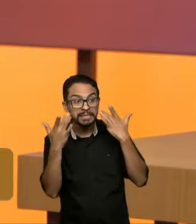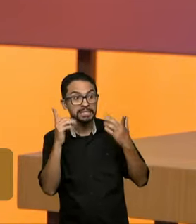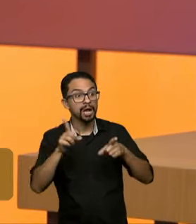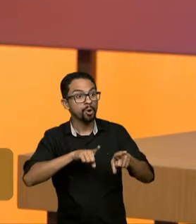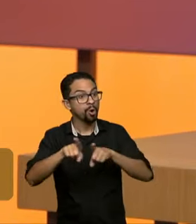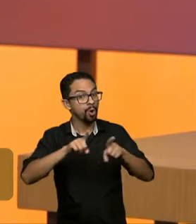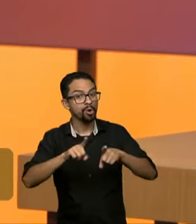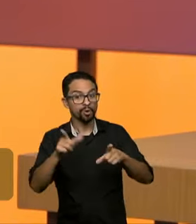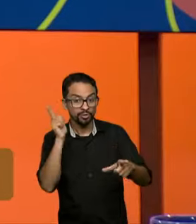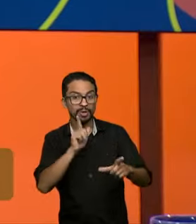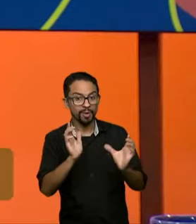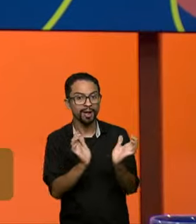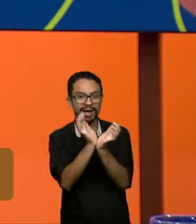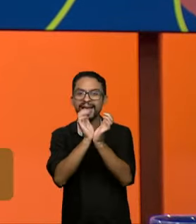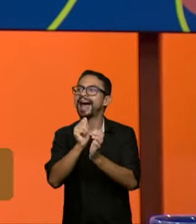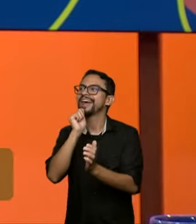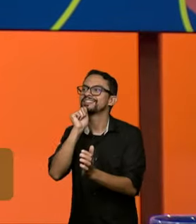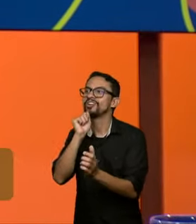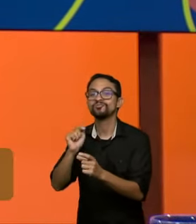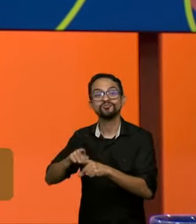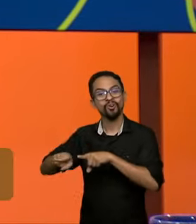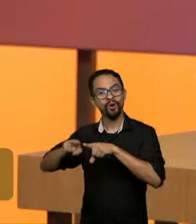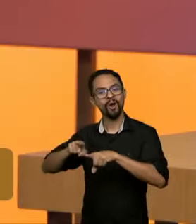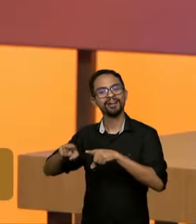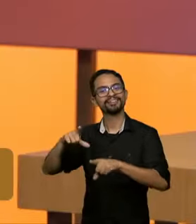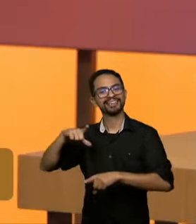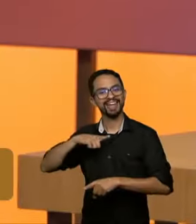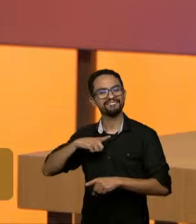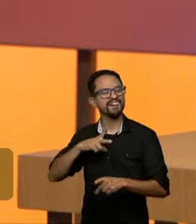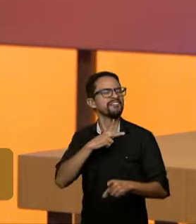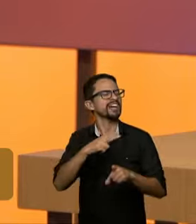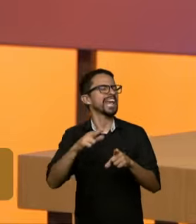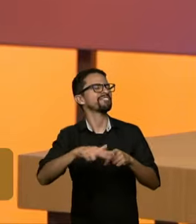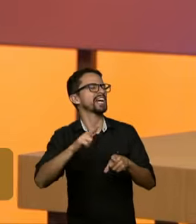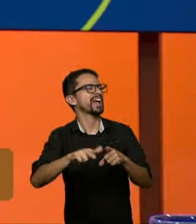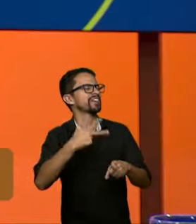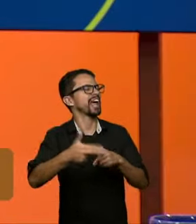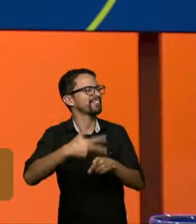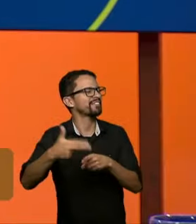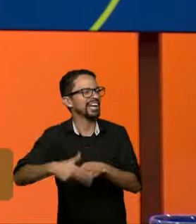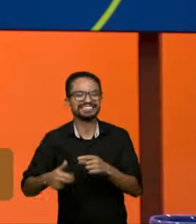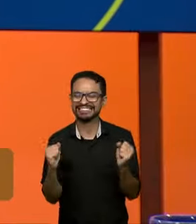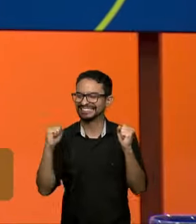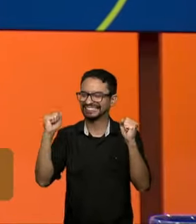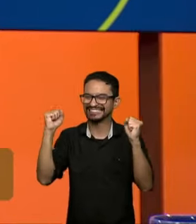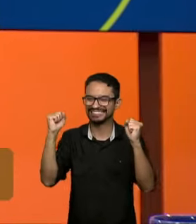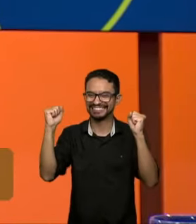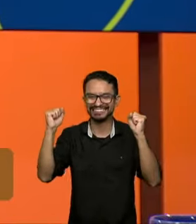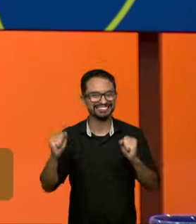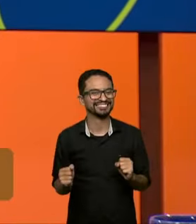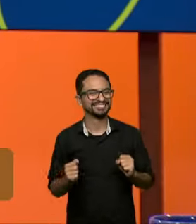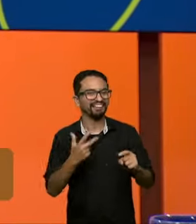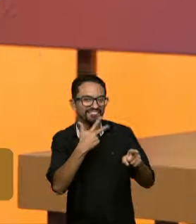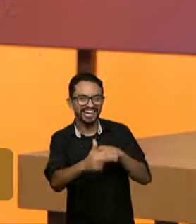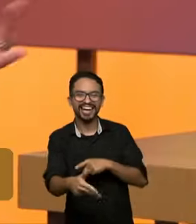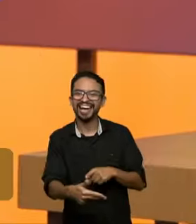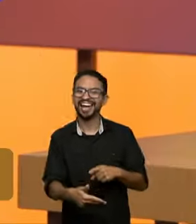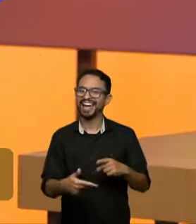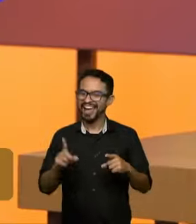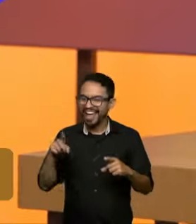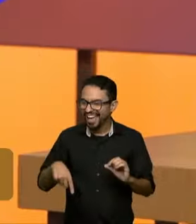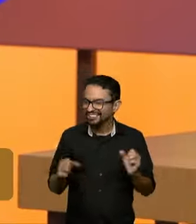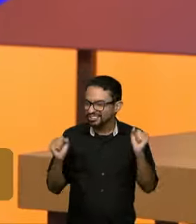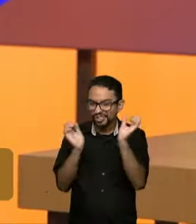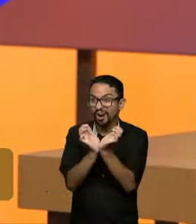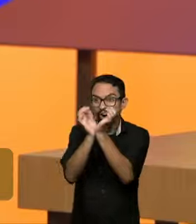ganhou. Eu tô concorrendo. Você tá concorrendo? Já vai ganhar, porque eu já falei que vai ganhar. Ah, agora precisa de você assim mesmo. Prêmio Shell, né? Olha